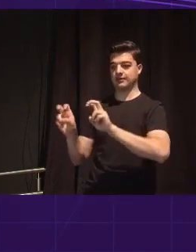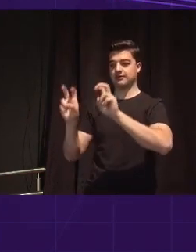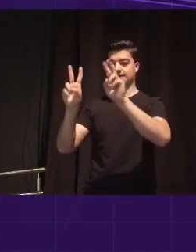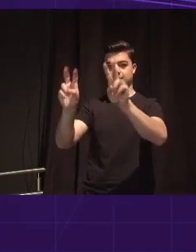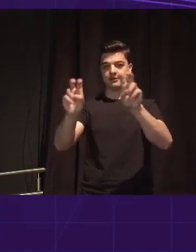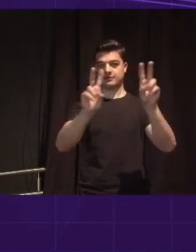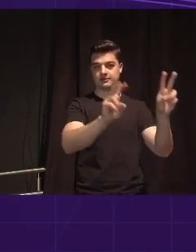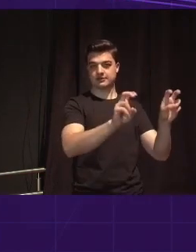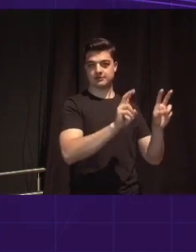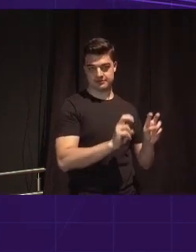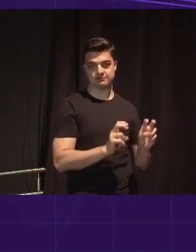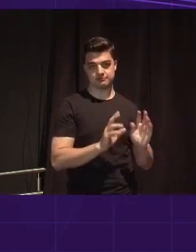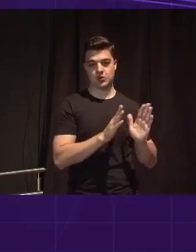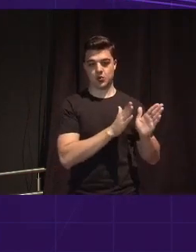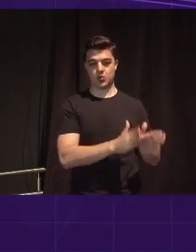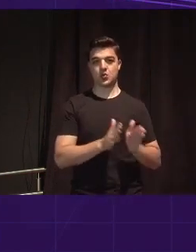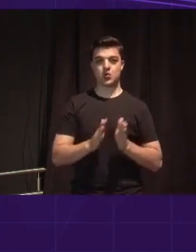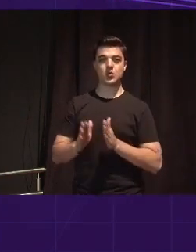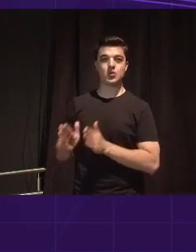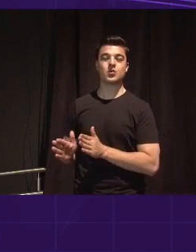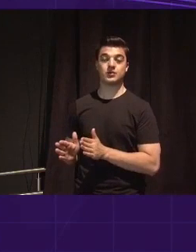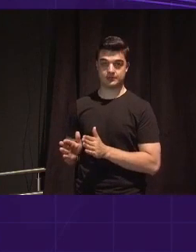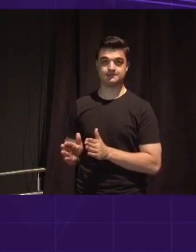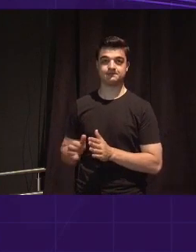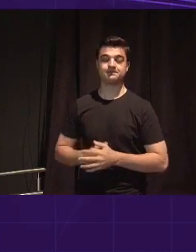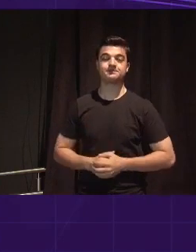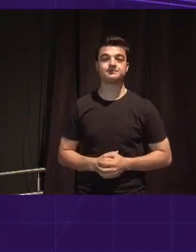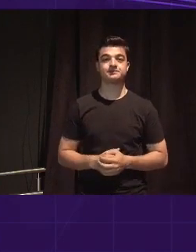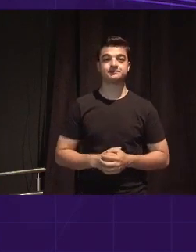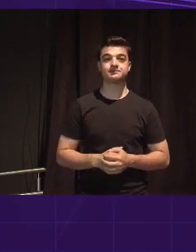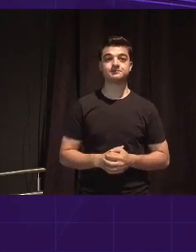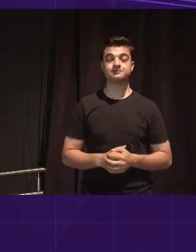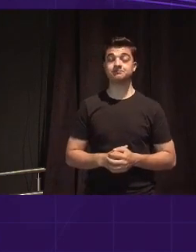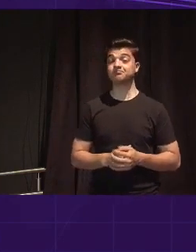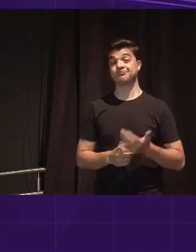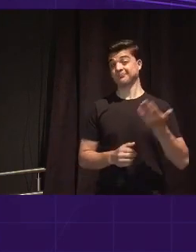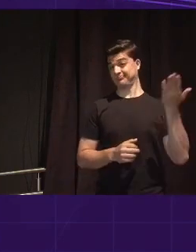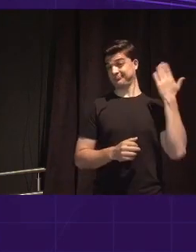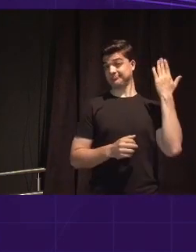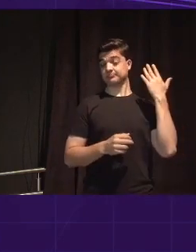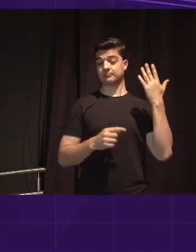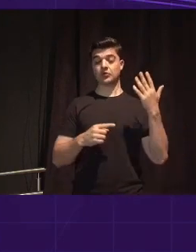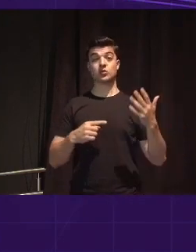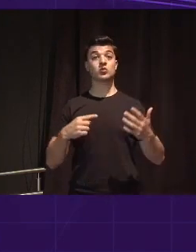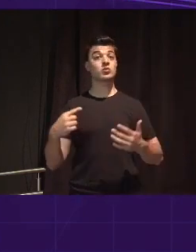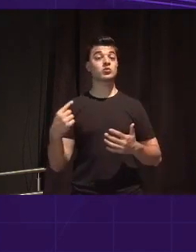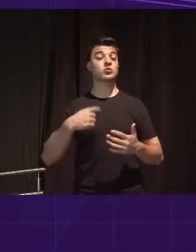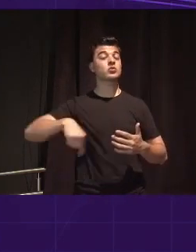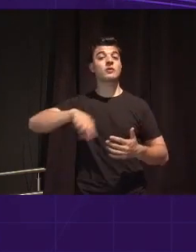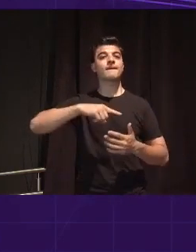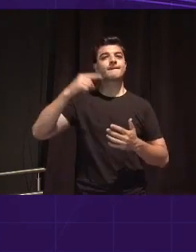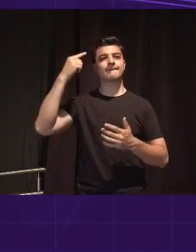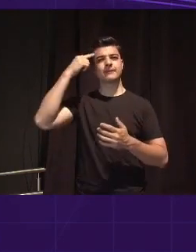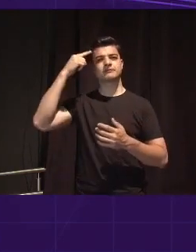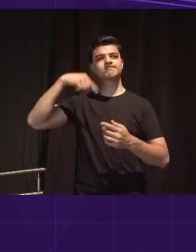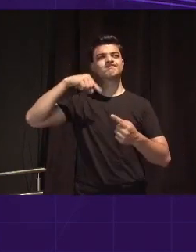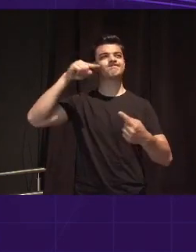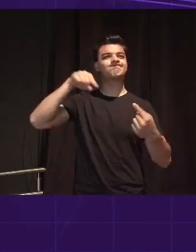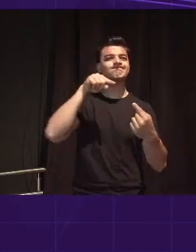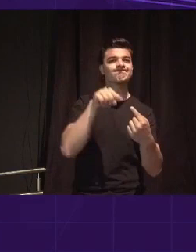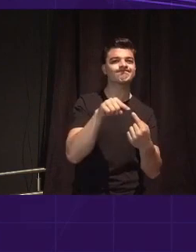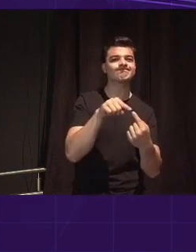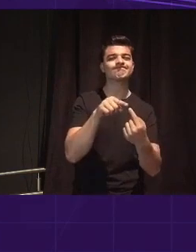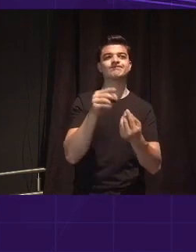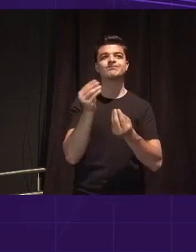E aí, a gente começou a pensar muito na nossa missão e como a gente poderia reestruturar a nossa